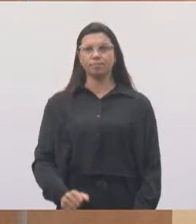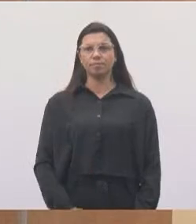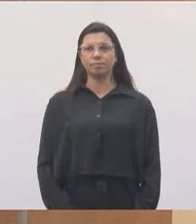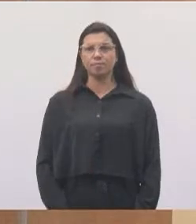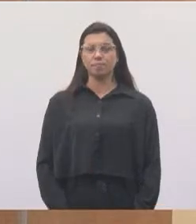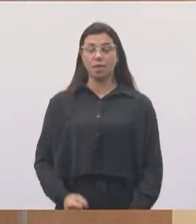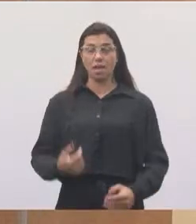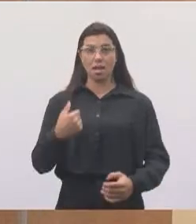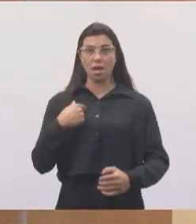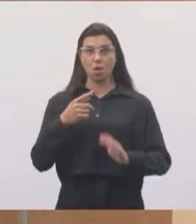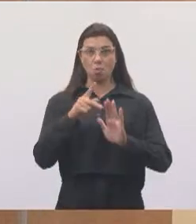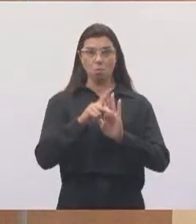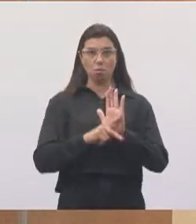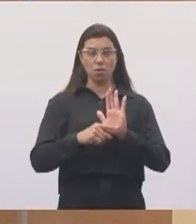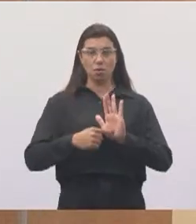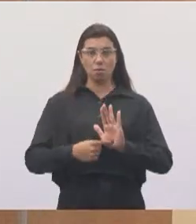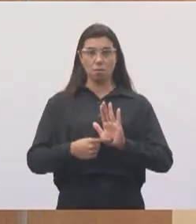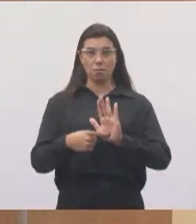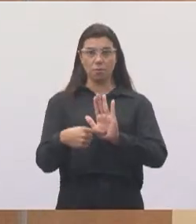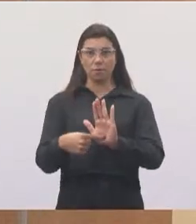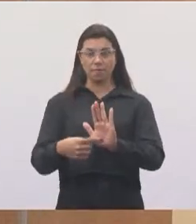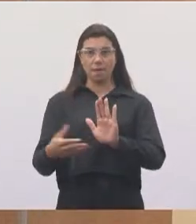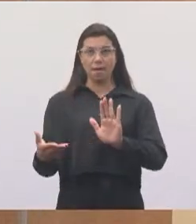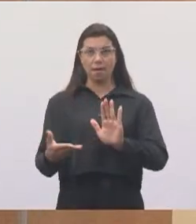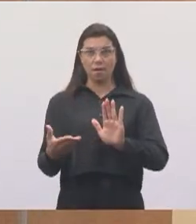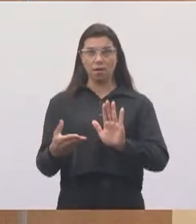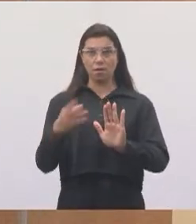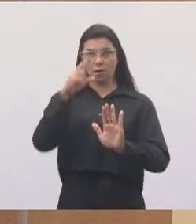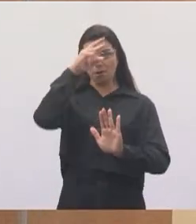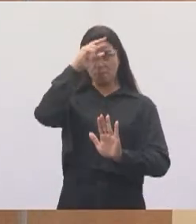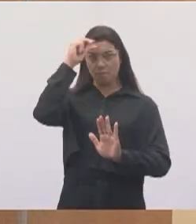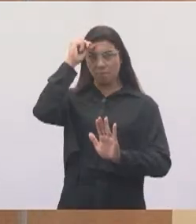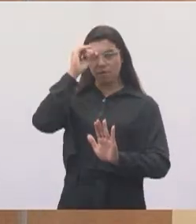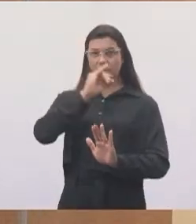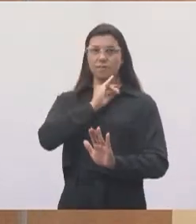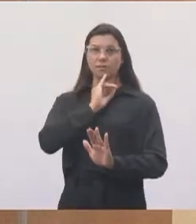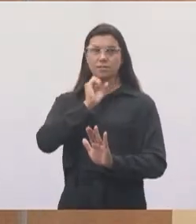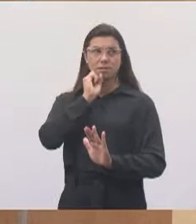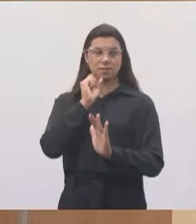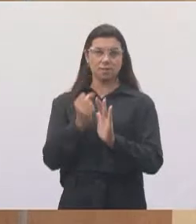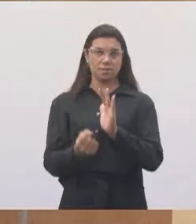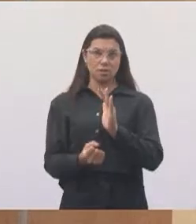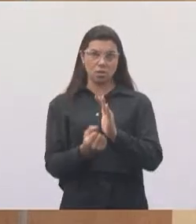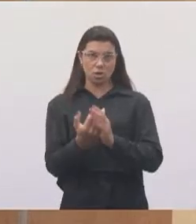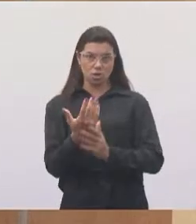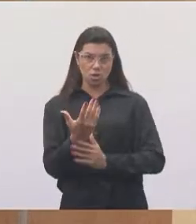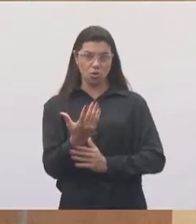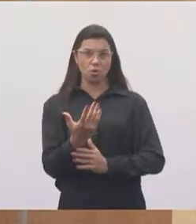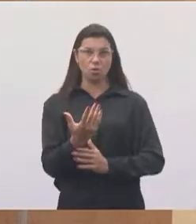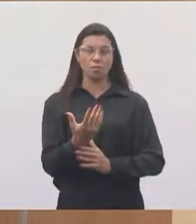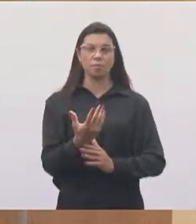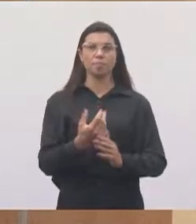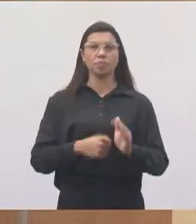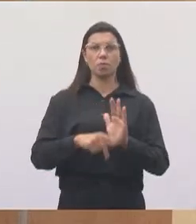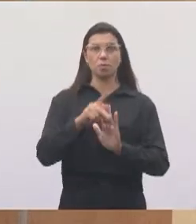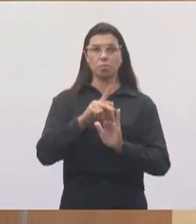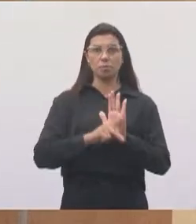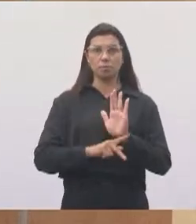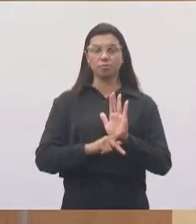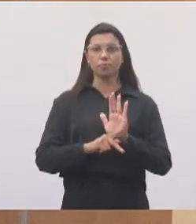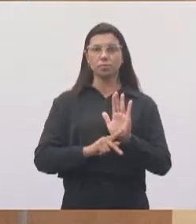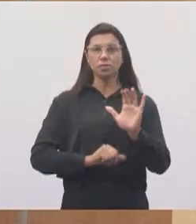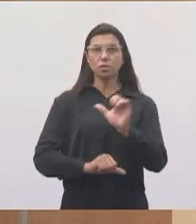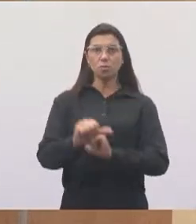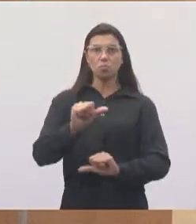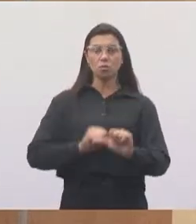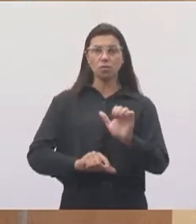Vou estar aqui apresentando um projeto, Prefeito Municipal de Jacareí, Isaías Santana, projeto que